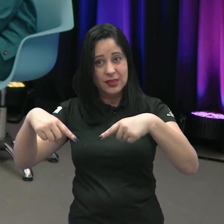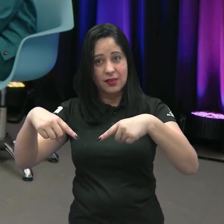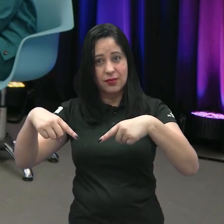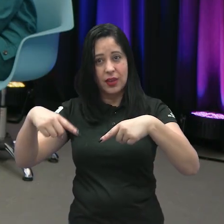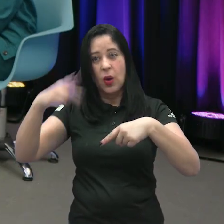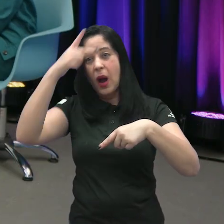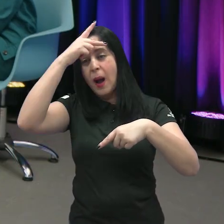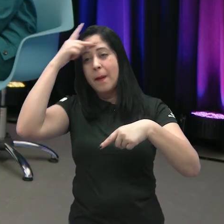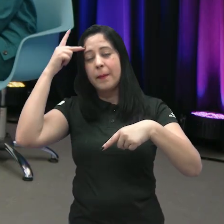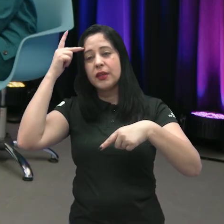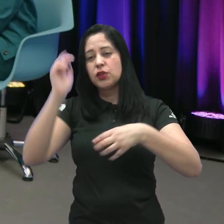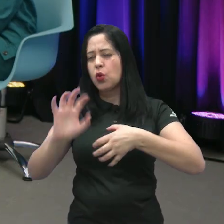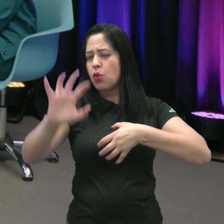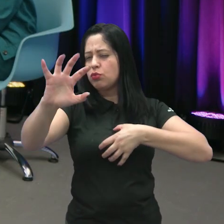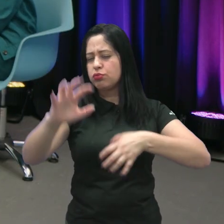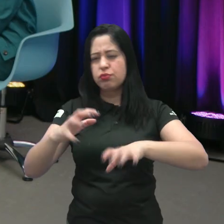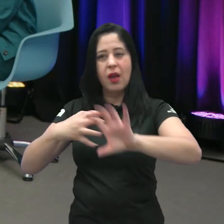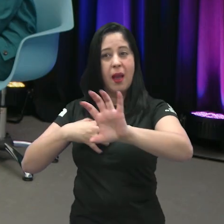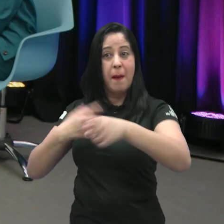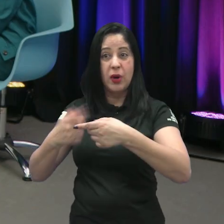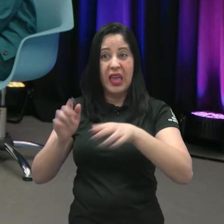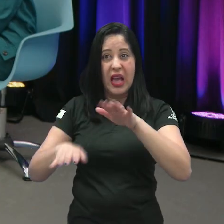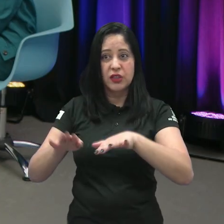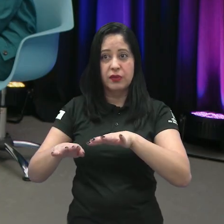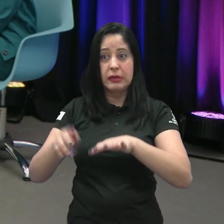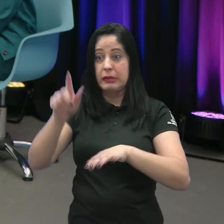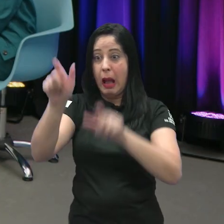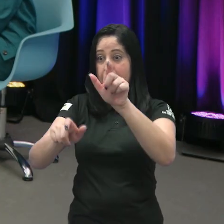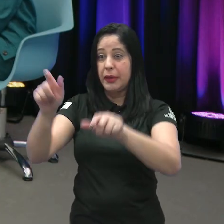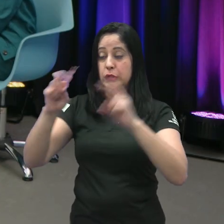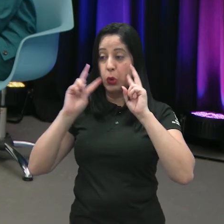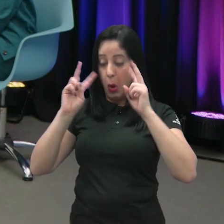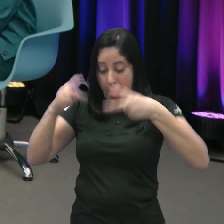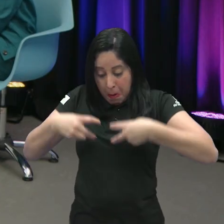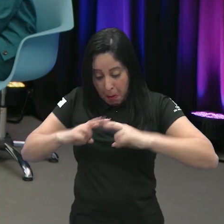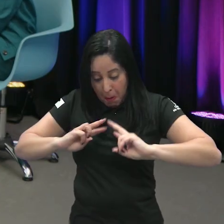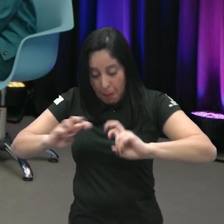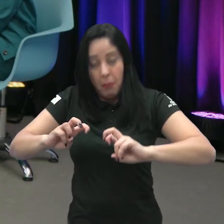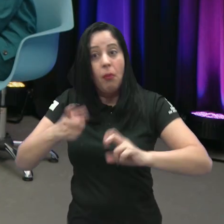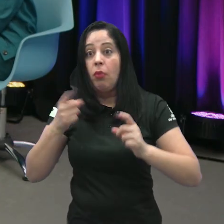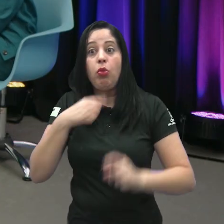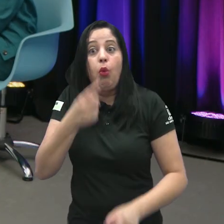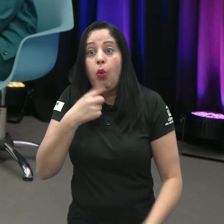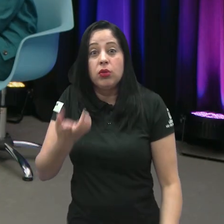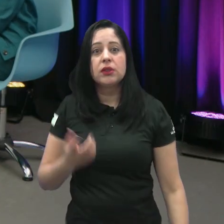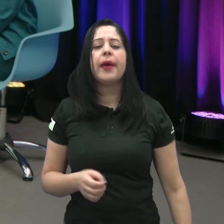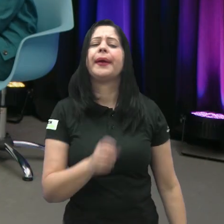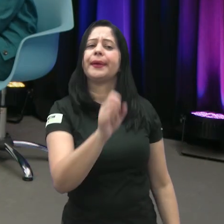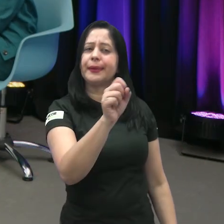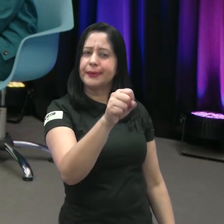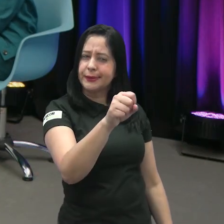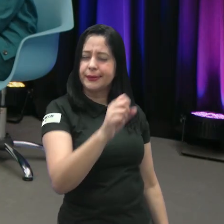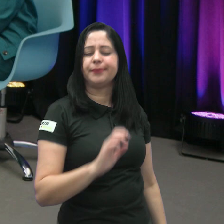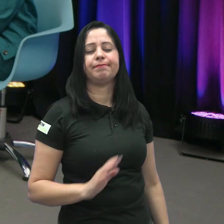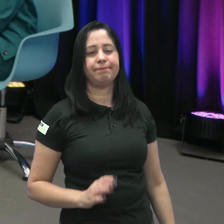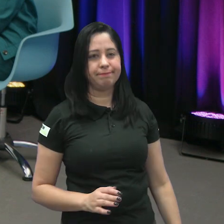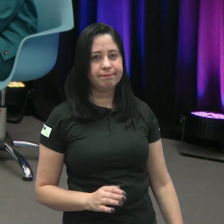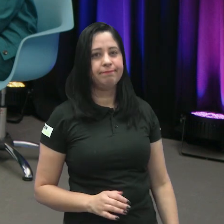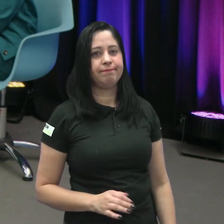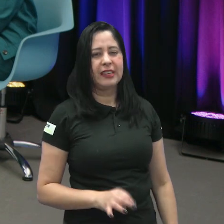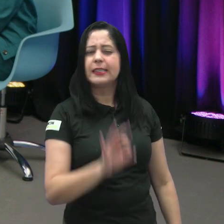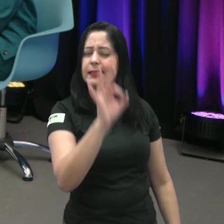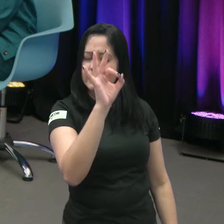pessoa olhar para o outro, que muitas vezes ela não tem conseguido nem olhar para ela? Com certeza. Então, isso é uma das dificuldades que a gente enfrenta hoje em